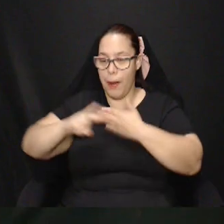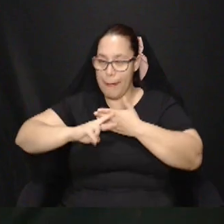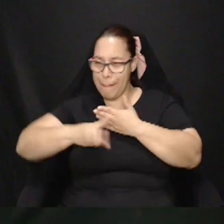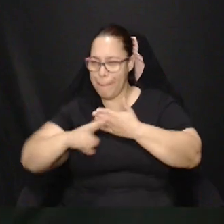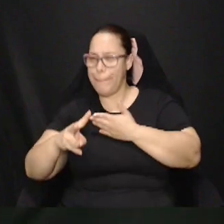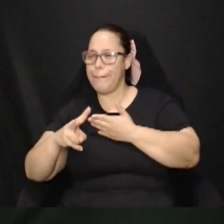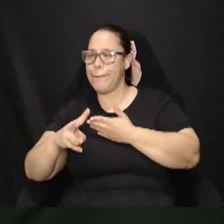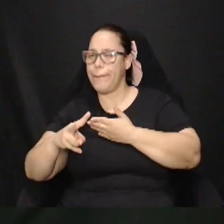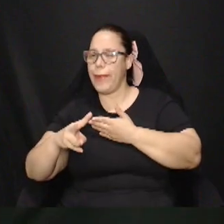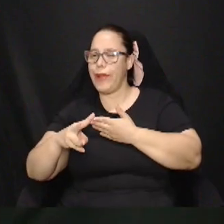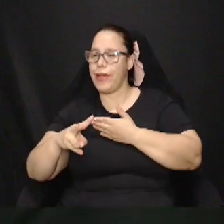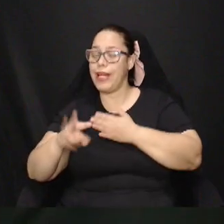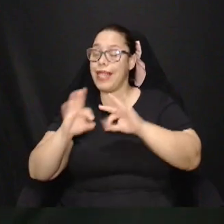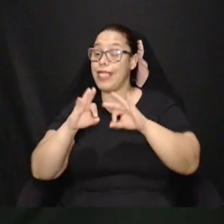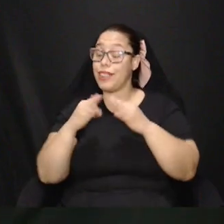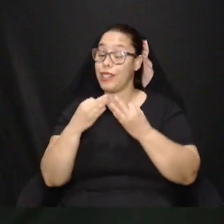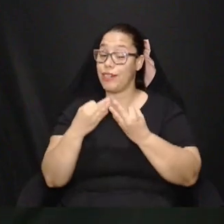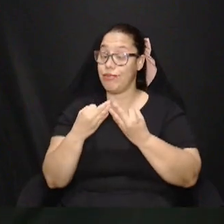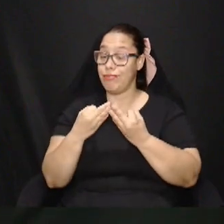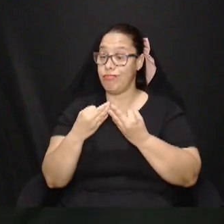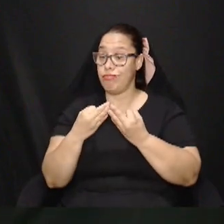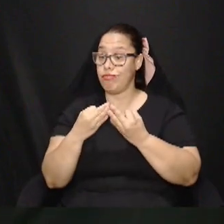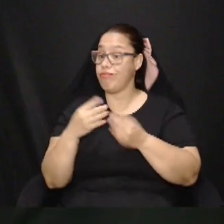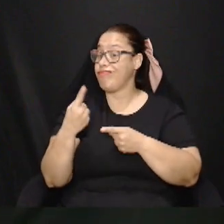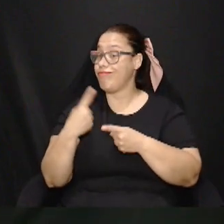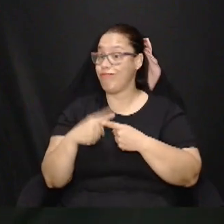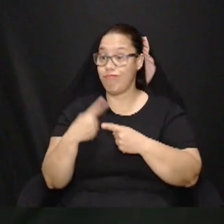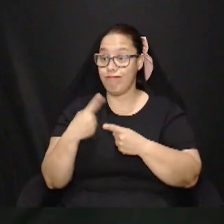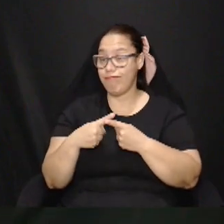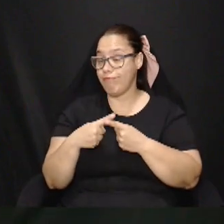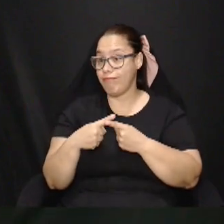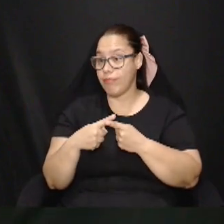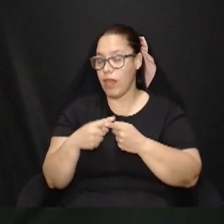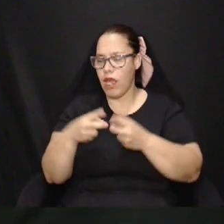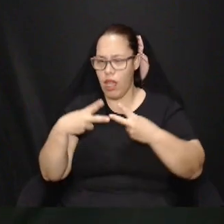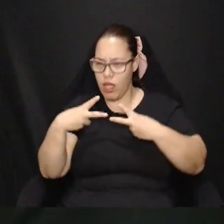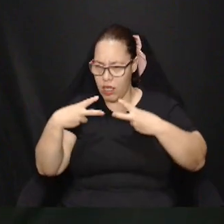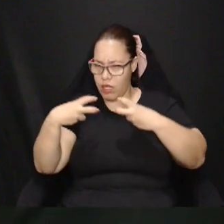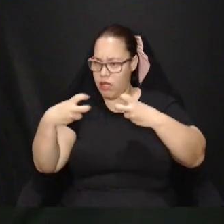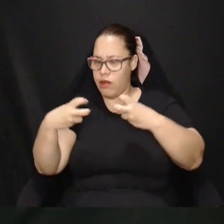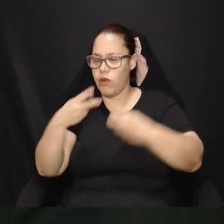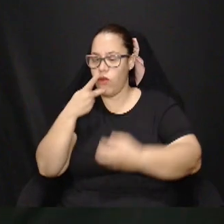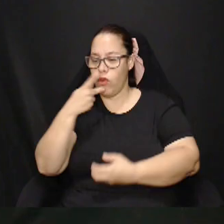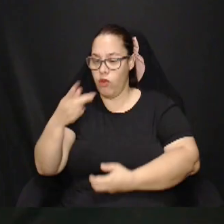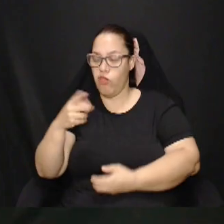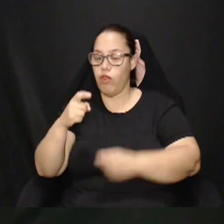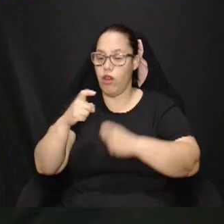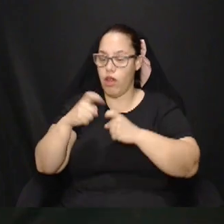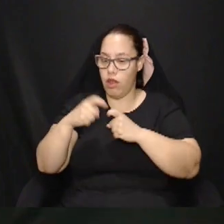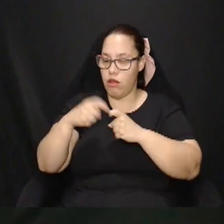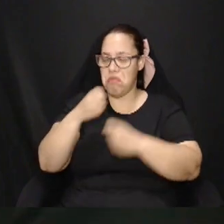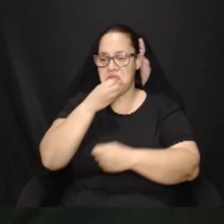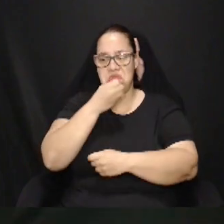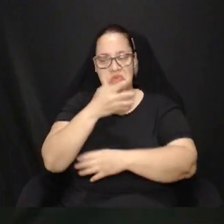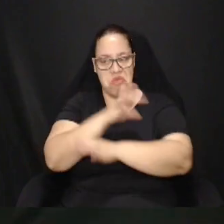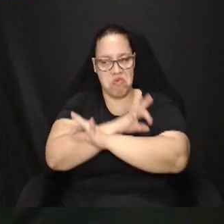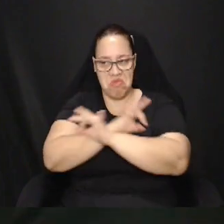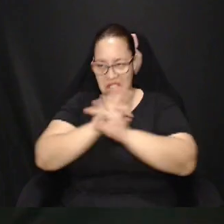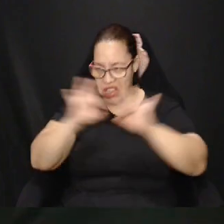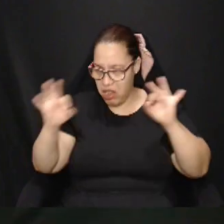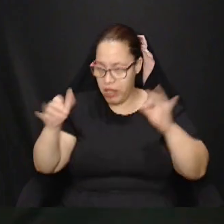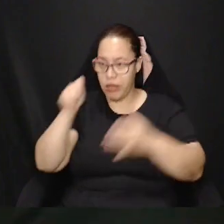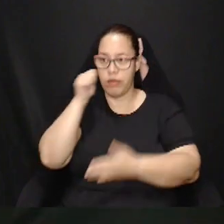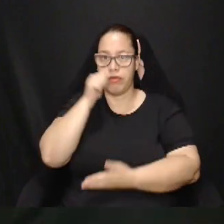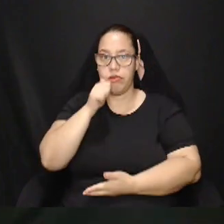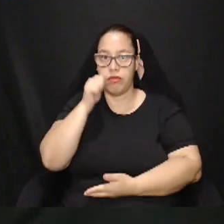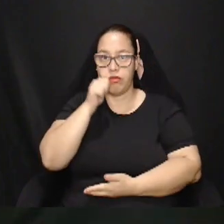das famílias, né? Porque a gente percebe, como a fala do doutor foi muito bem clara, as mulheres elas